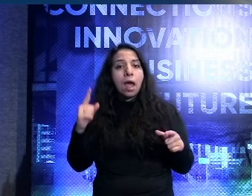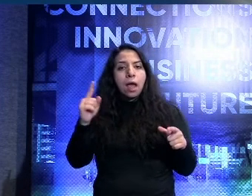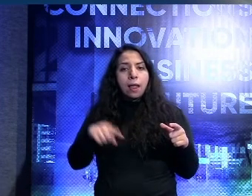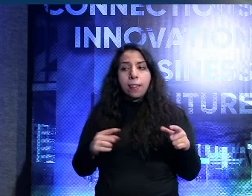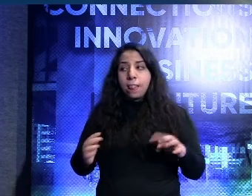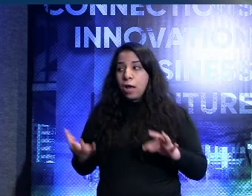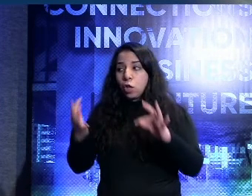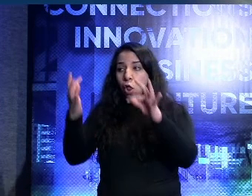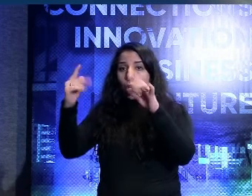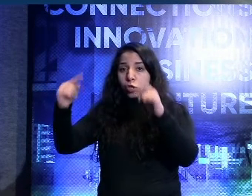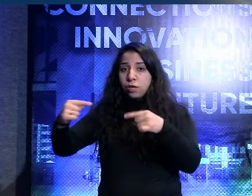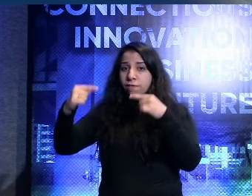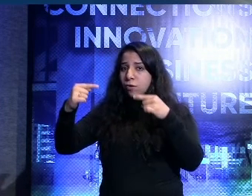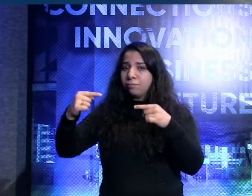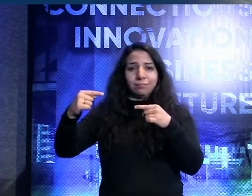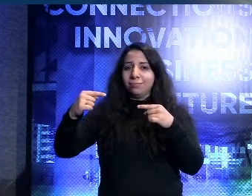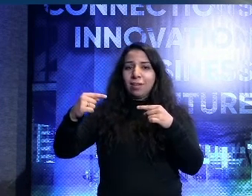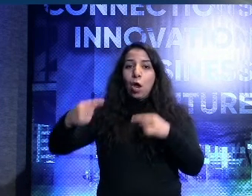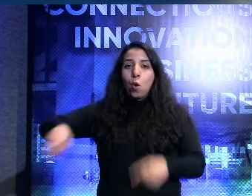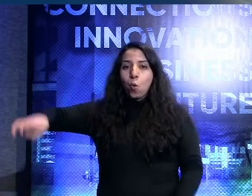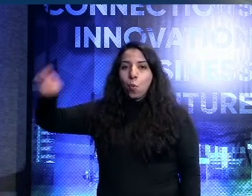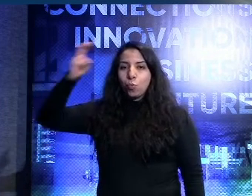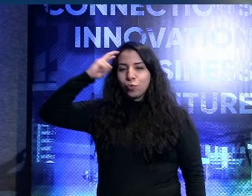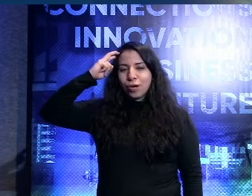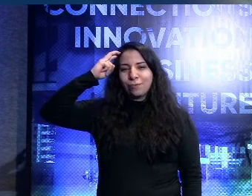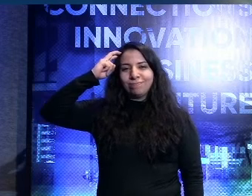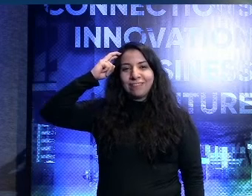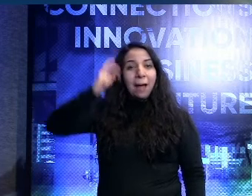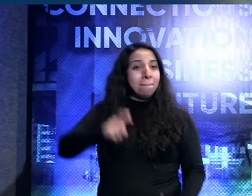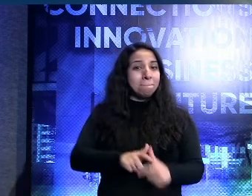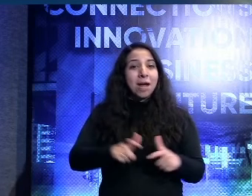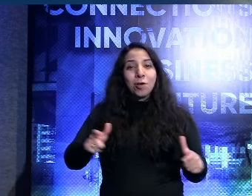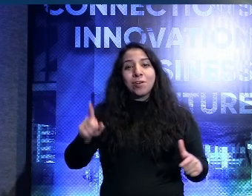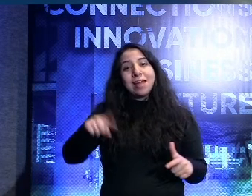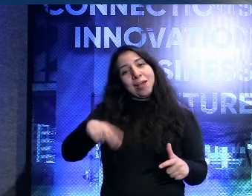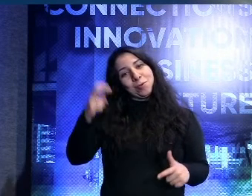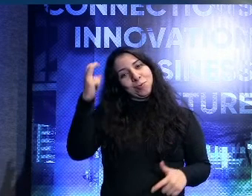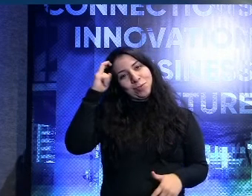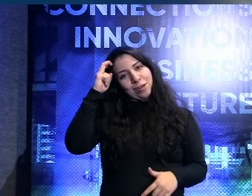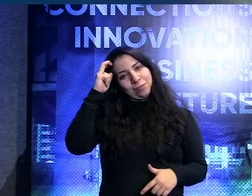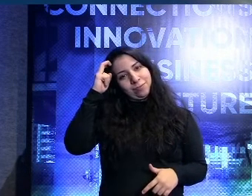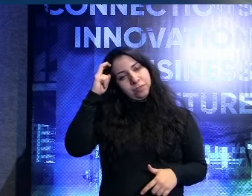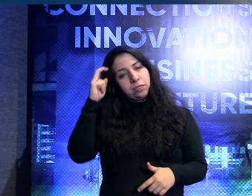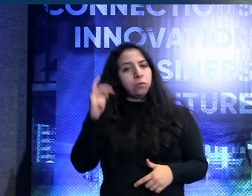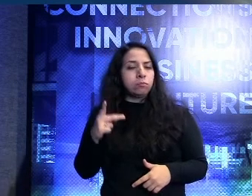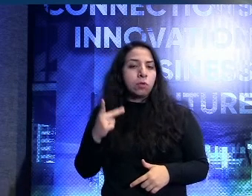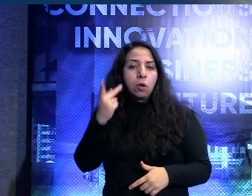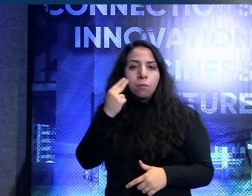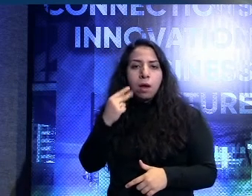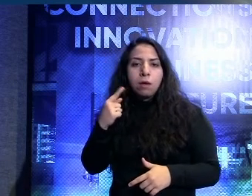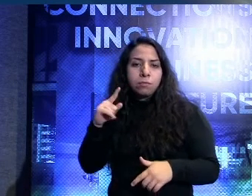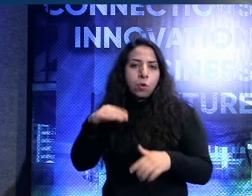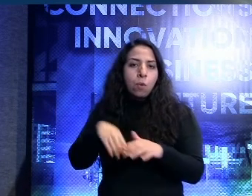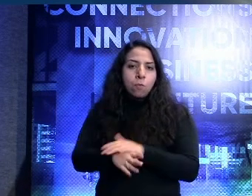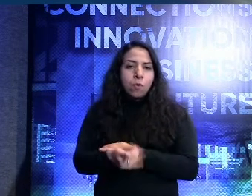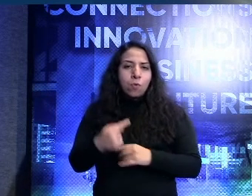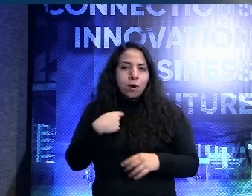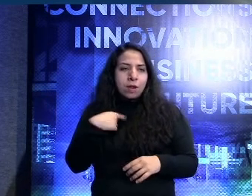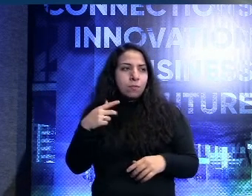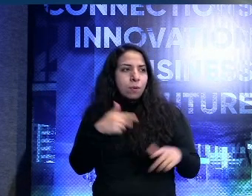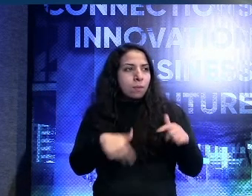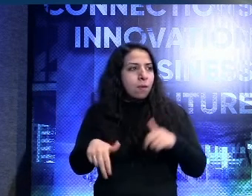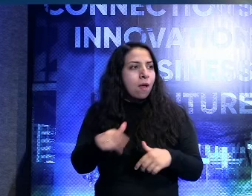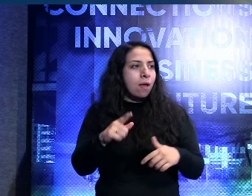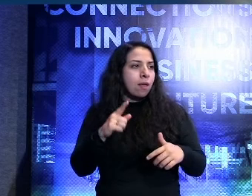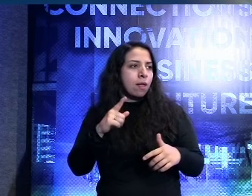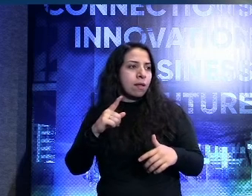são culturais. Beleza? Na maior parte das vezes. É muito comum nas minhas andanças, né, quando eu vou em cliente,